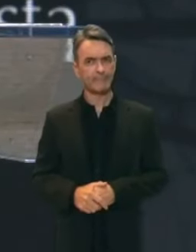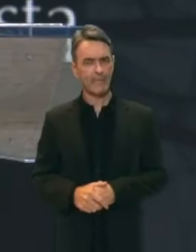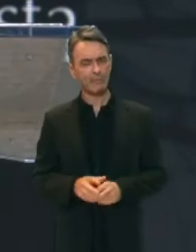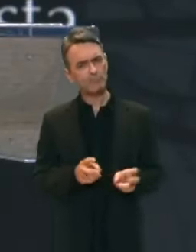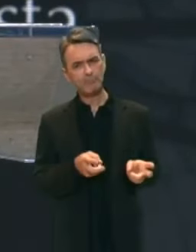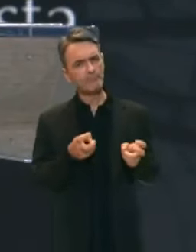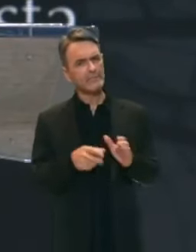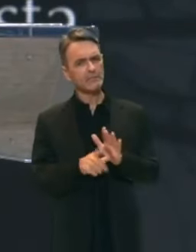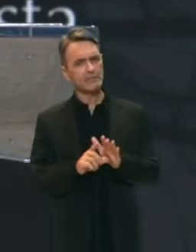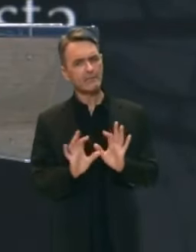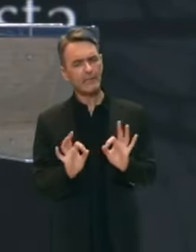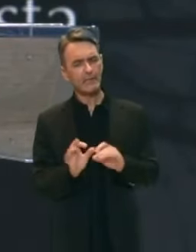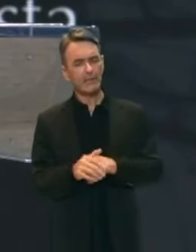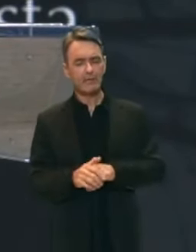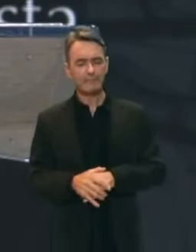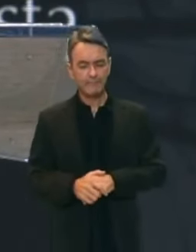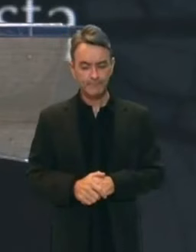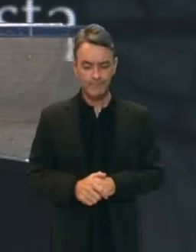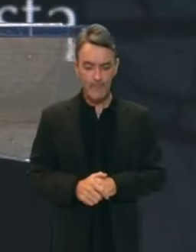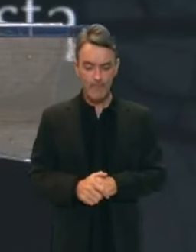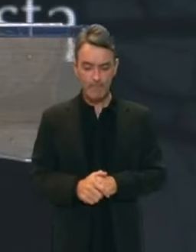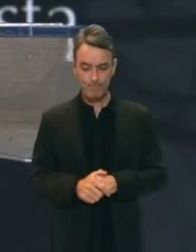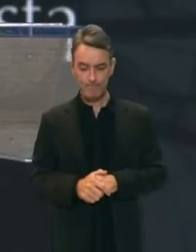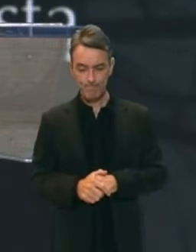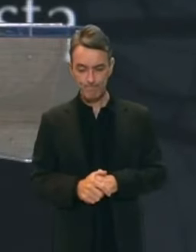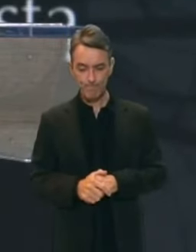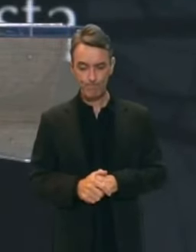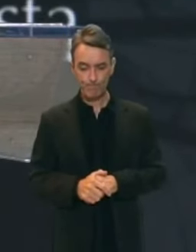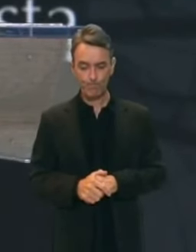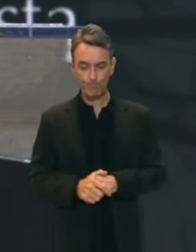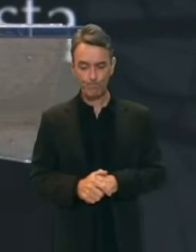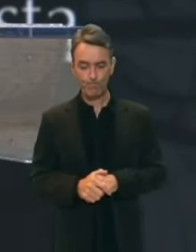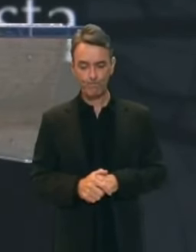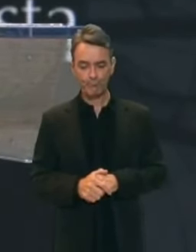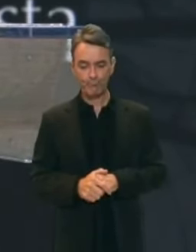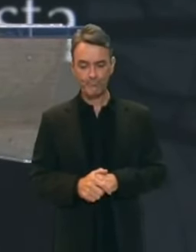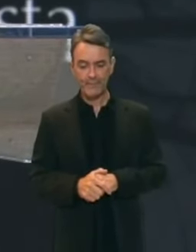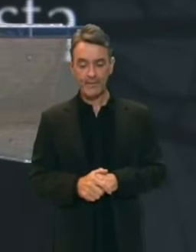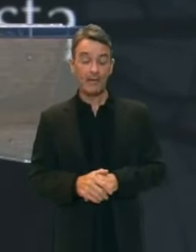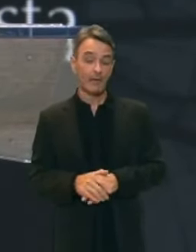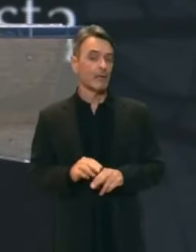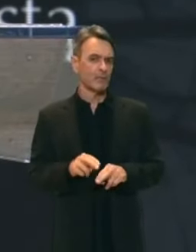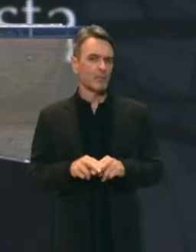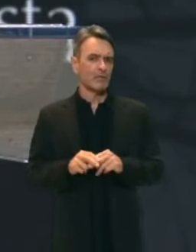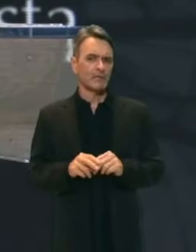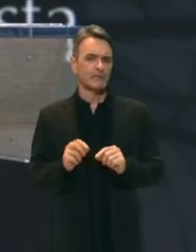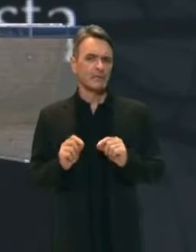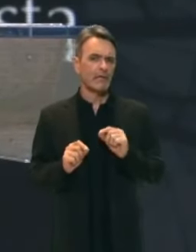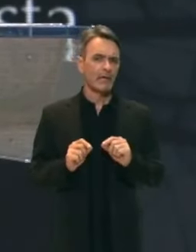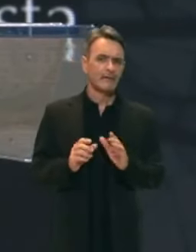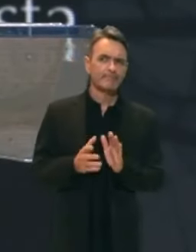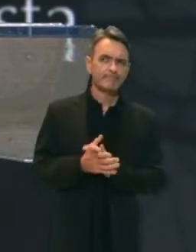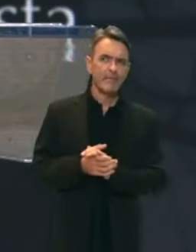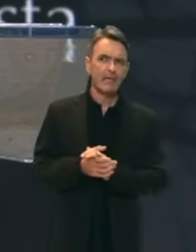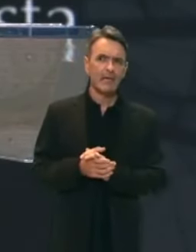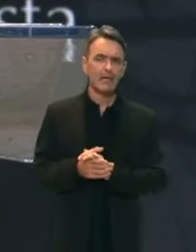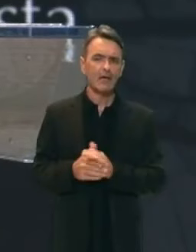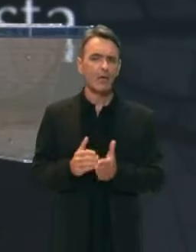percebendo. E comecei a fazer através desse cabelo branco uma coisa que eu ainda não estava fazendo.